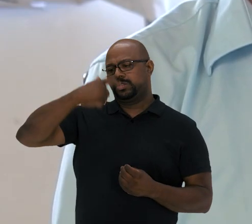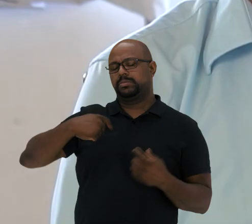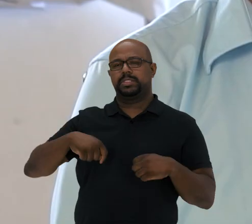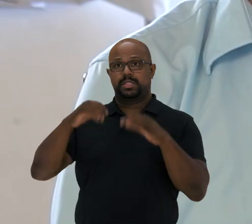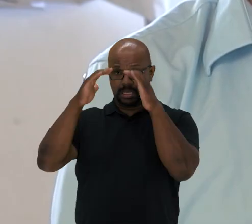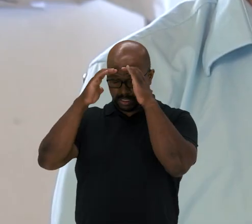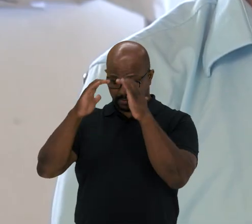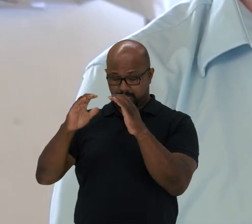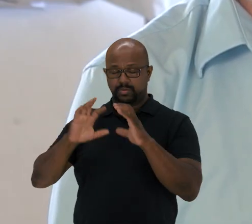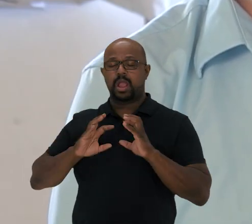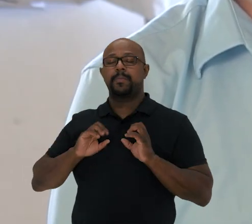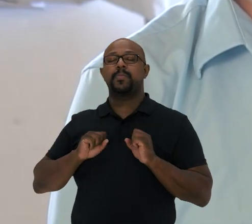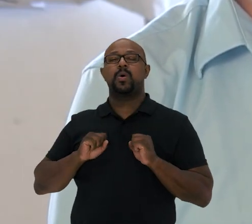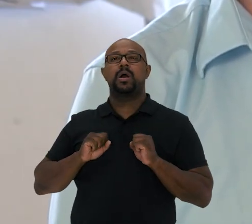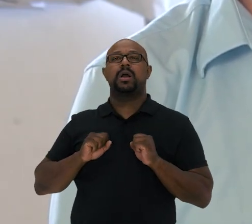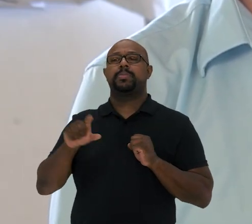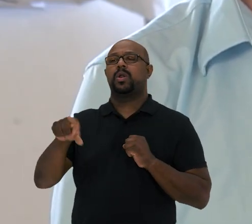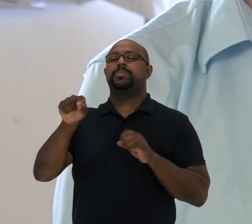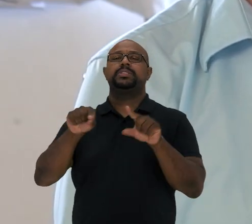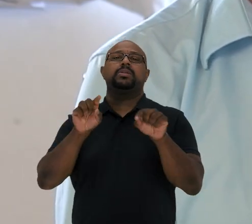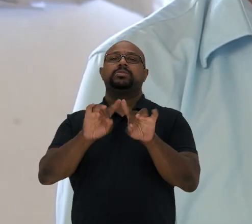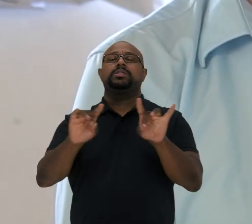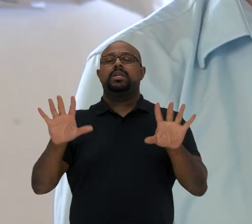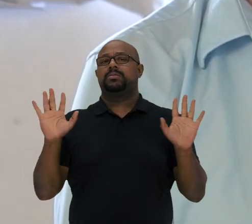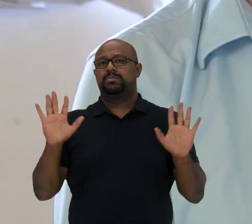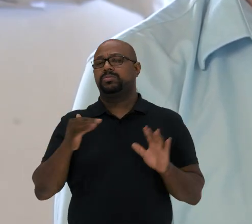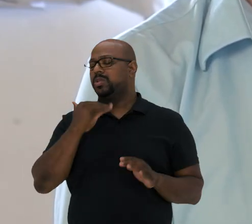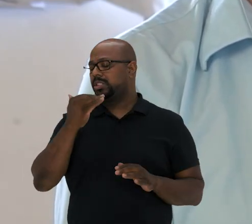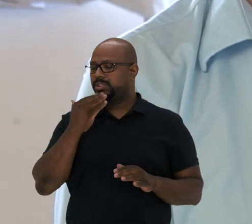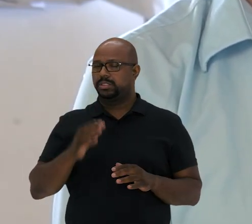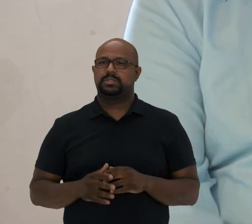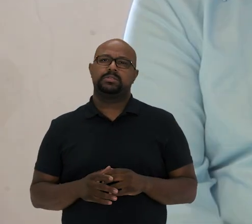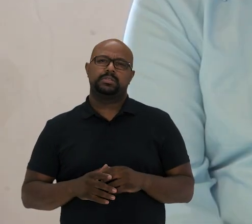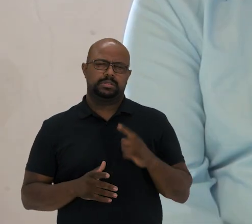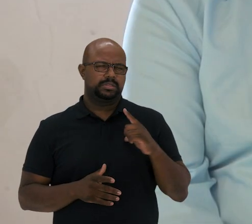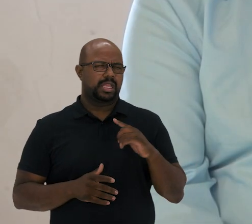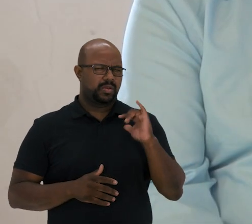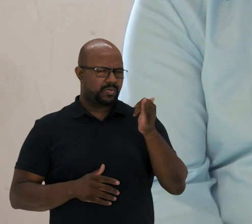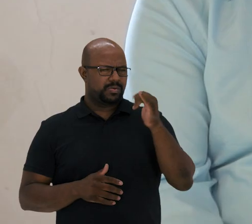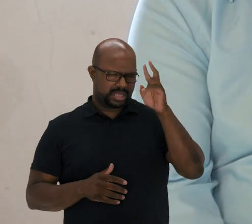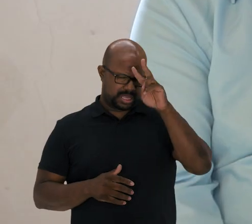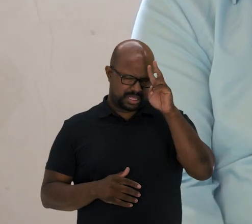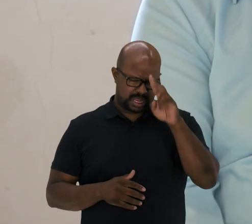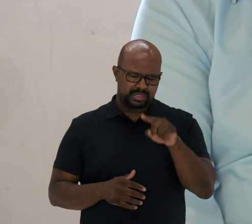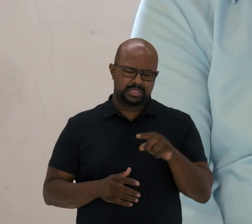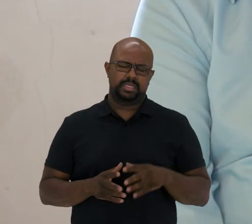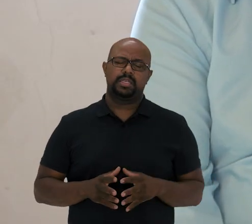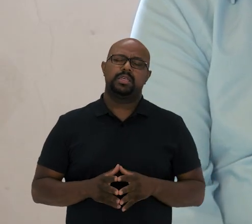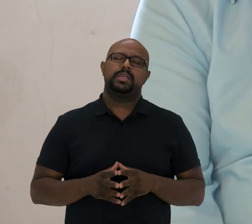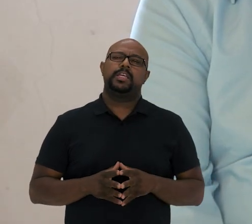ter respeito, amor pela opção do outro. Não adianta. Tem um relato